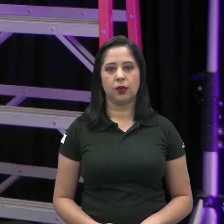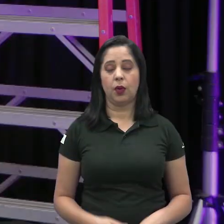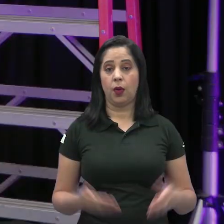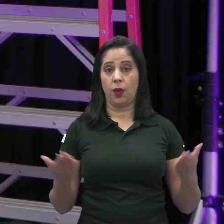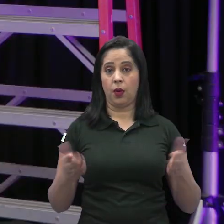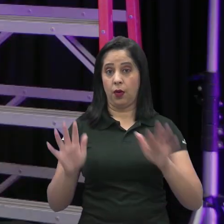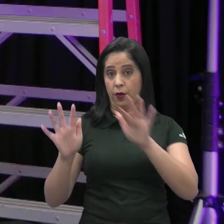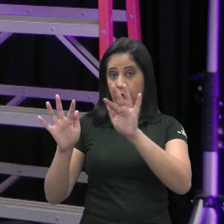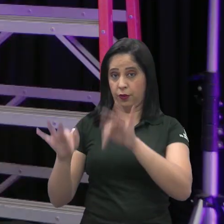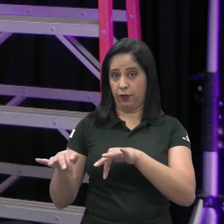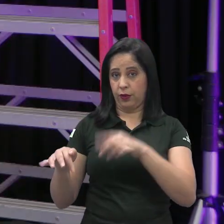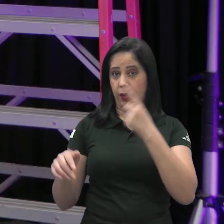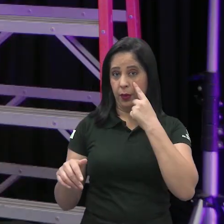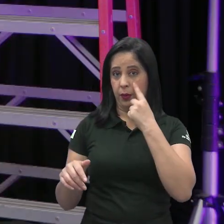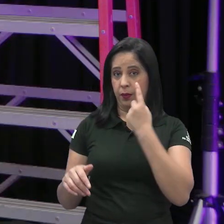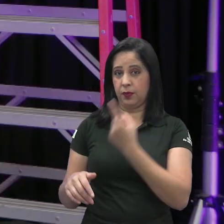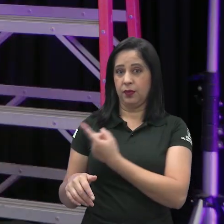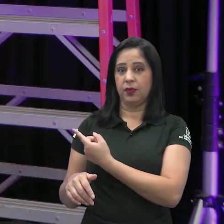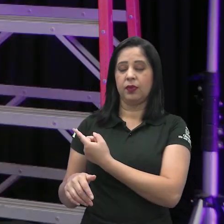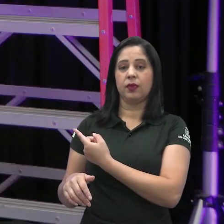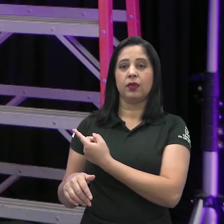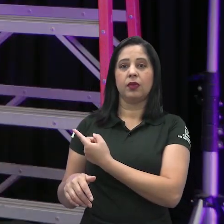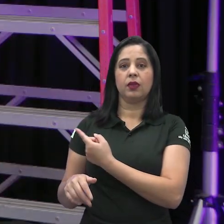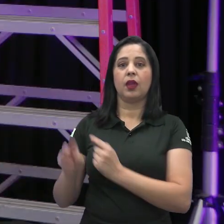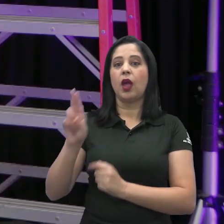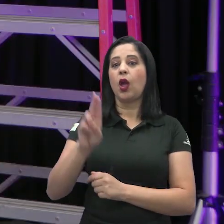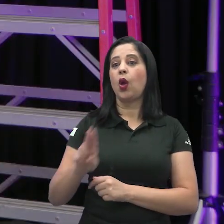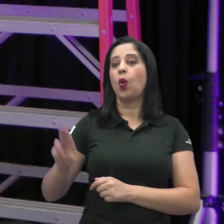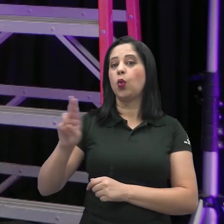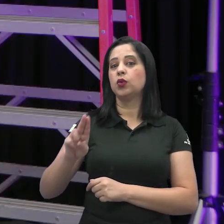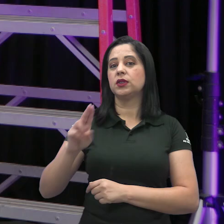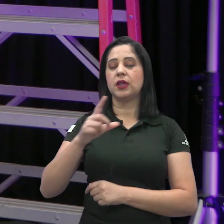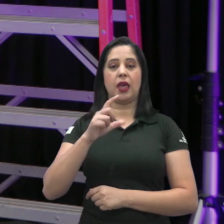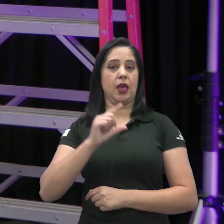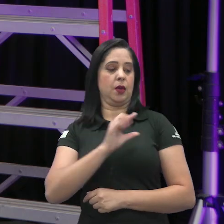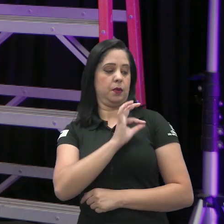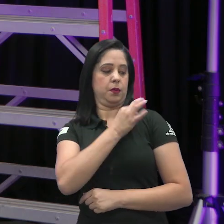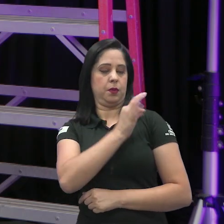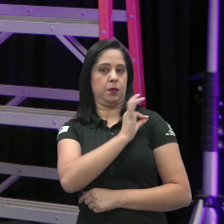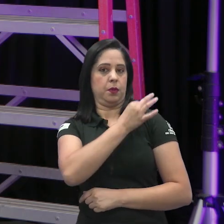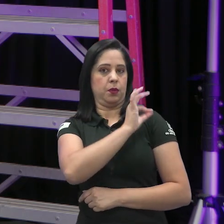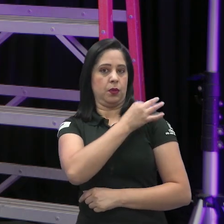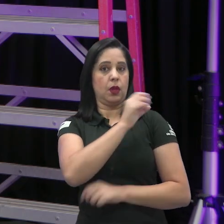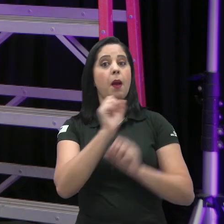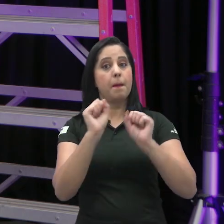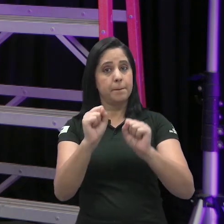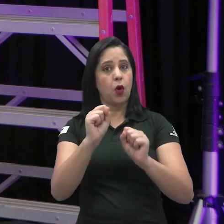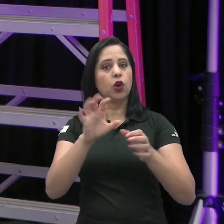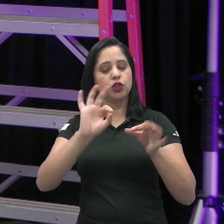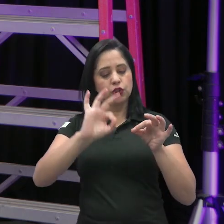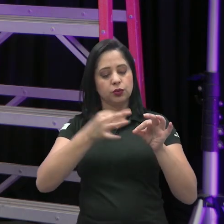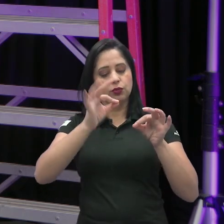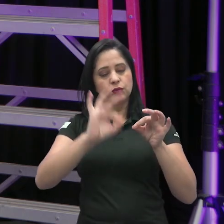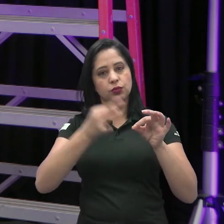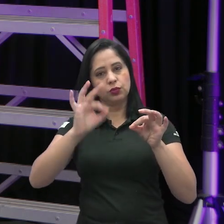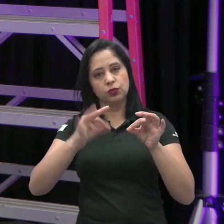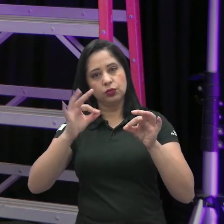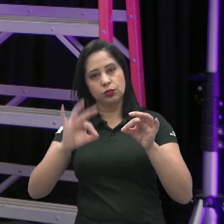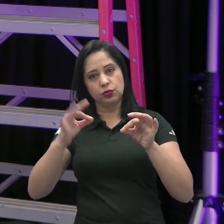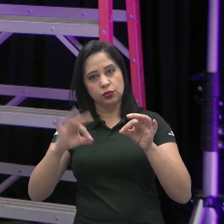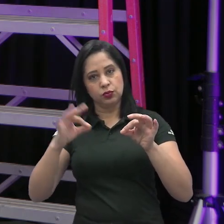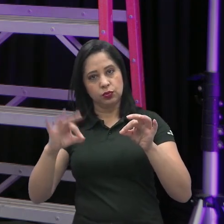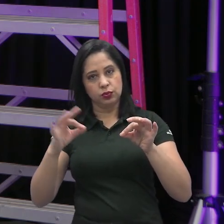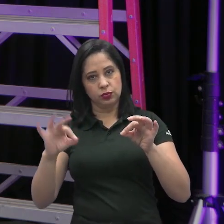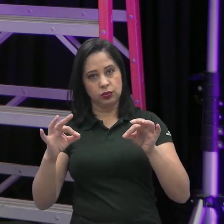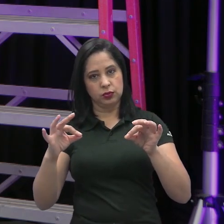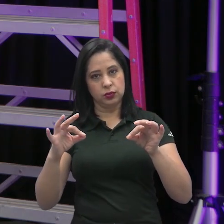Aqui eu finalizei, cortei onde tinha as marcações e fechei com alfinete. Você em casa pode ou costurar ou manter essa estilização com os